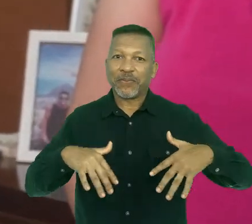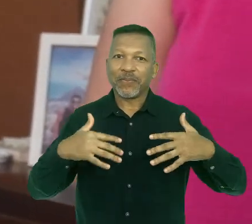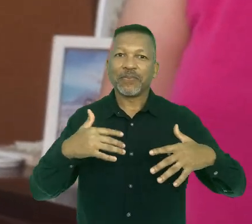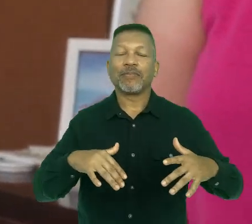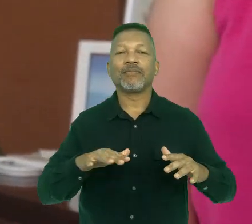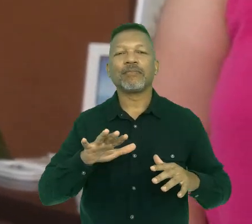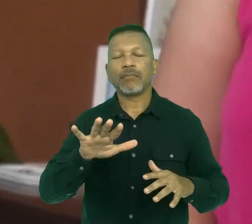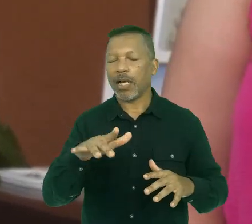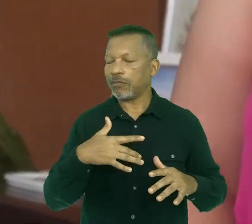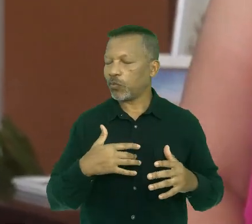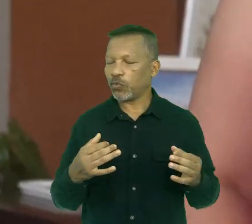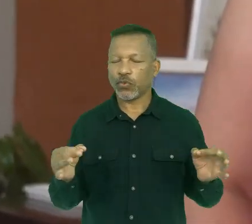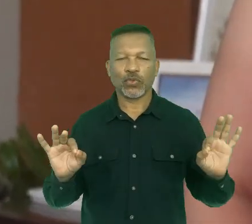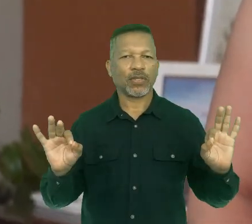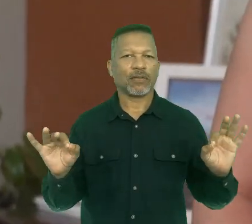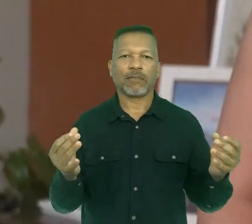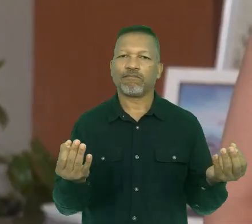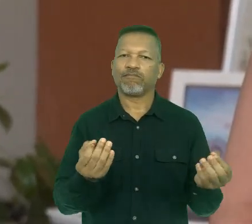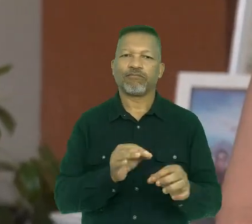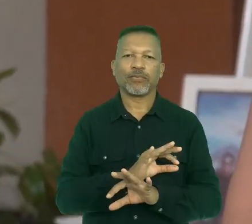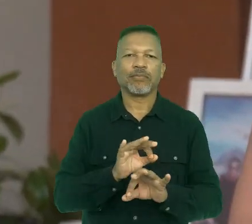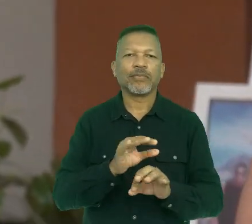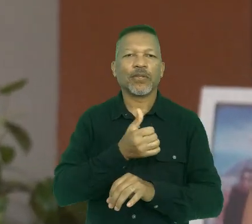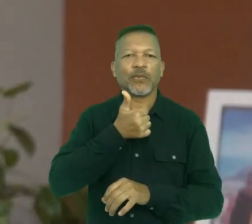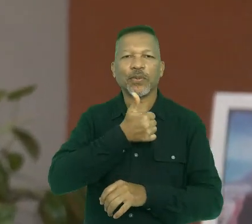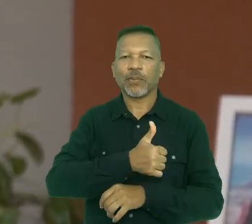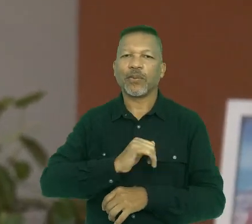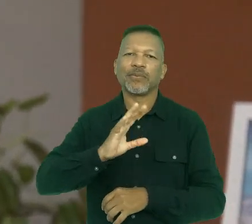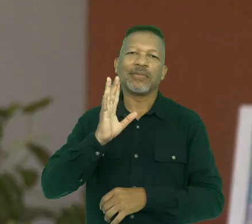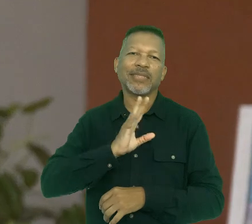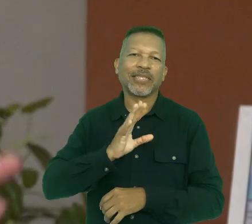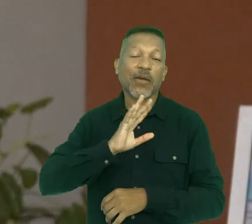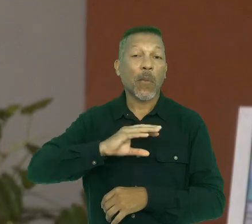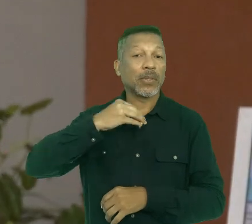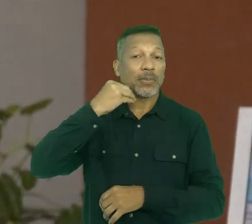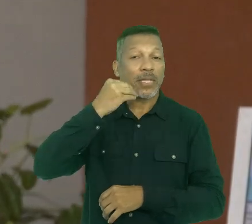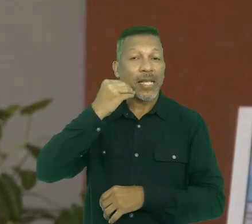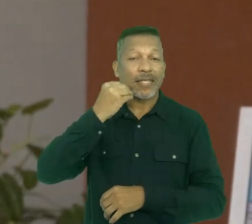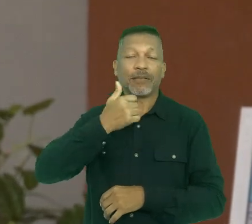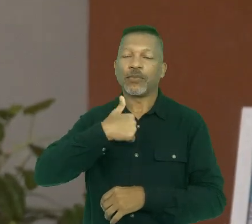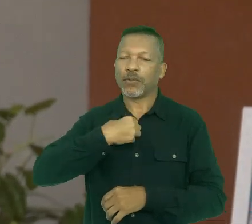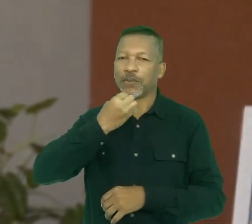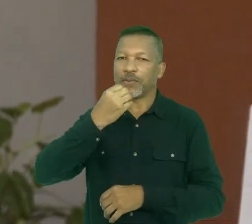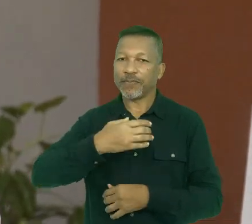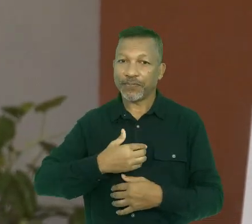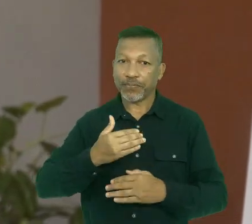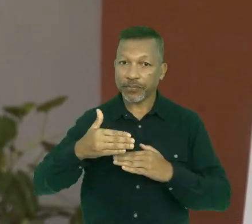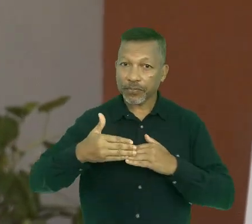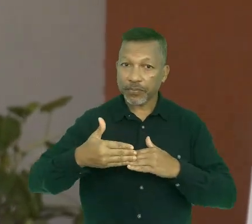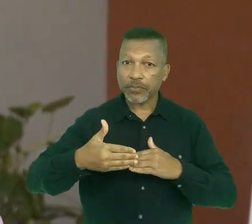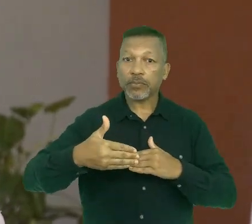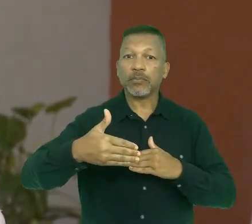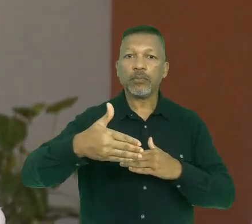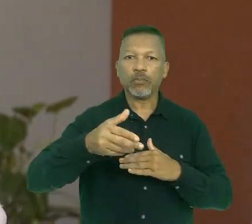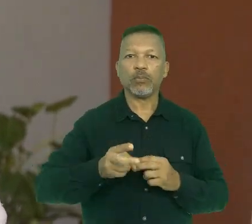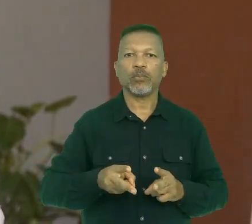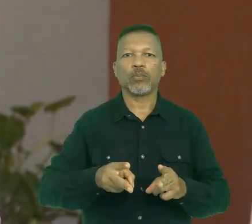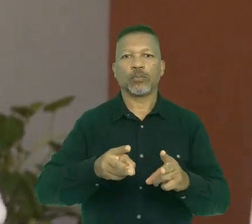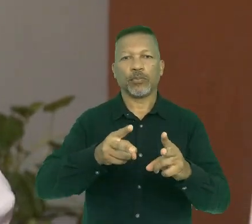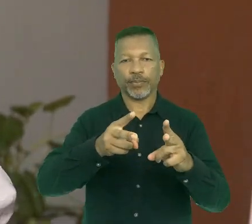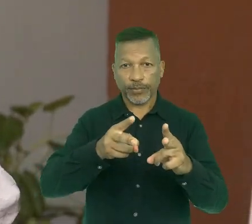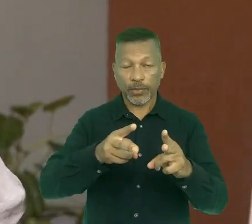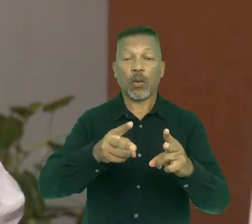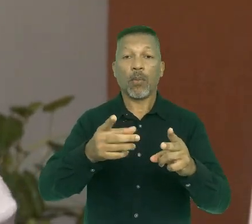nervosa, mas deu tudo certo, foi muito bacana, foi uma experiência assim, muito surpreendente. E a partir daí a gente deu esse